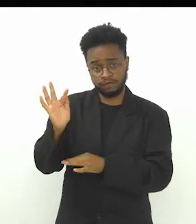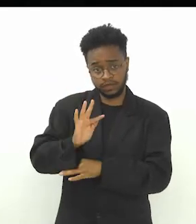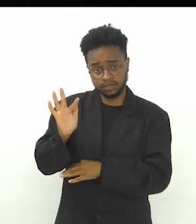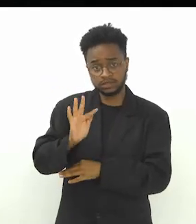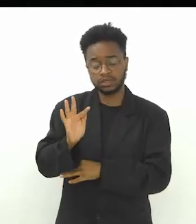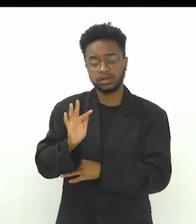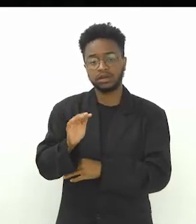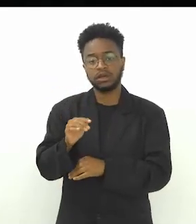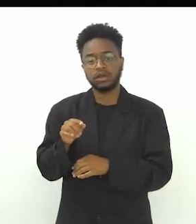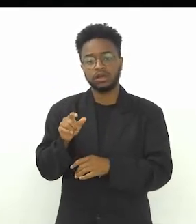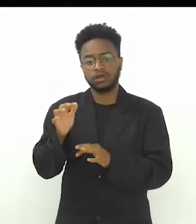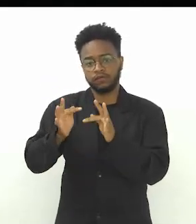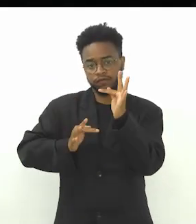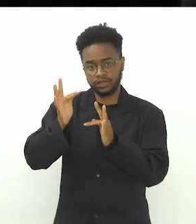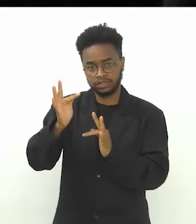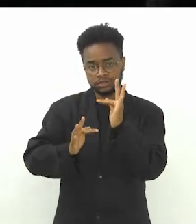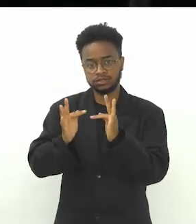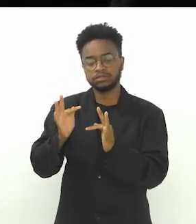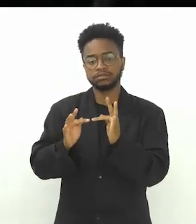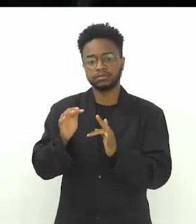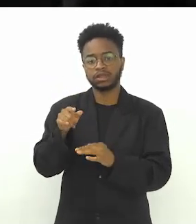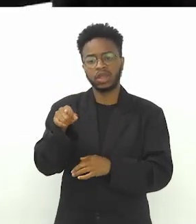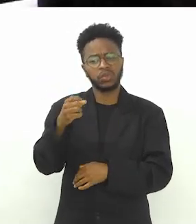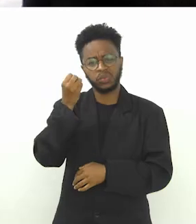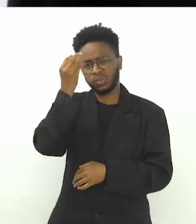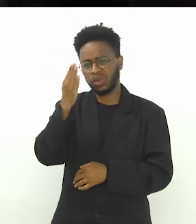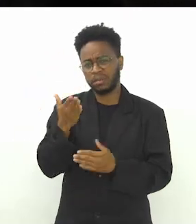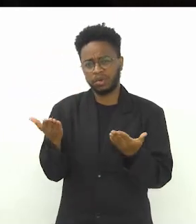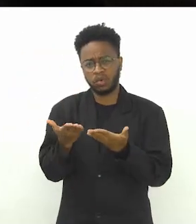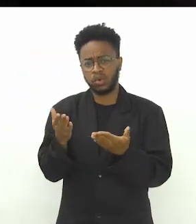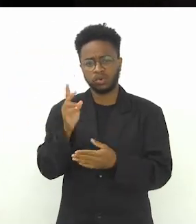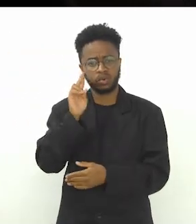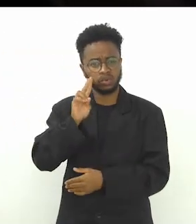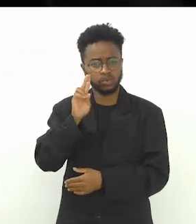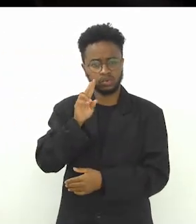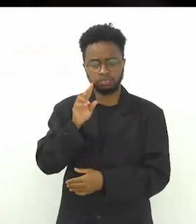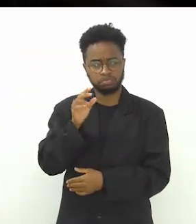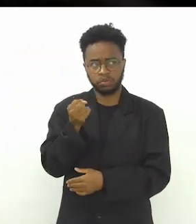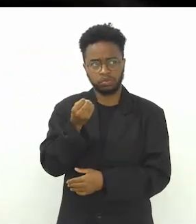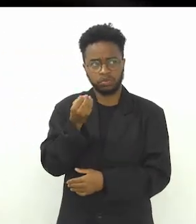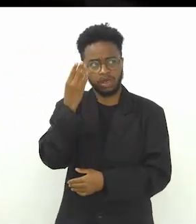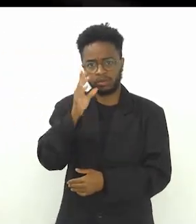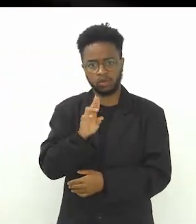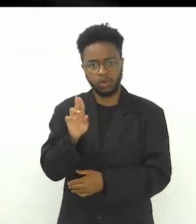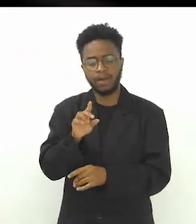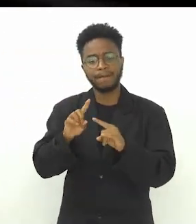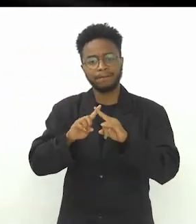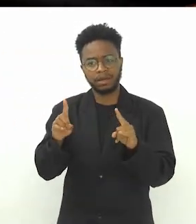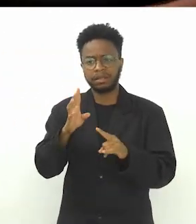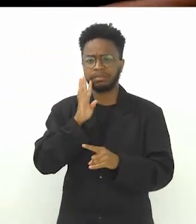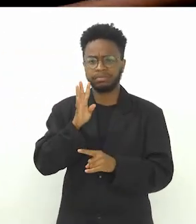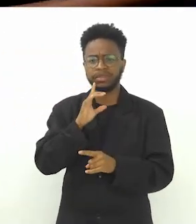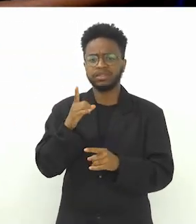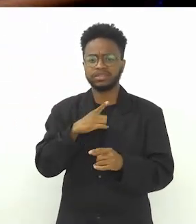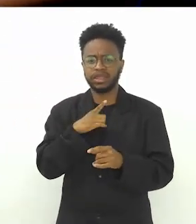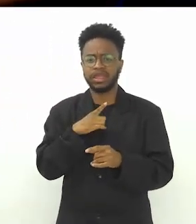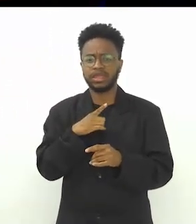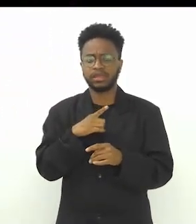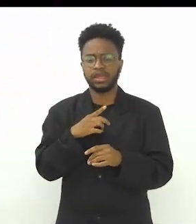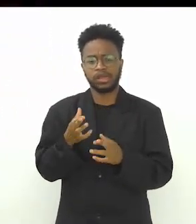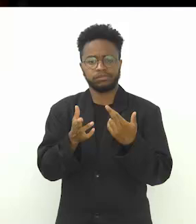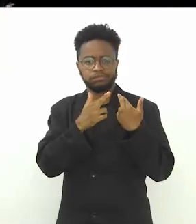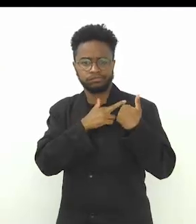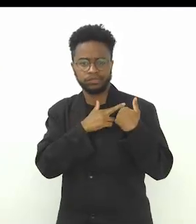ele, eu não lembro o nome dele agora que me falha a memória, mas uma pessoa muito bacana. Ele é responsável por túnel de vento na